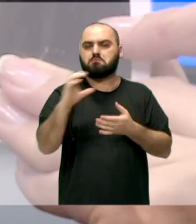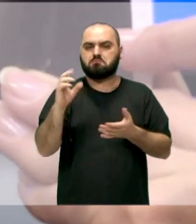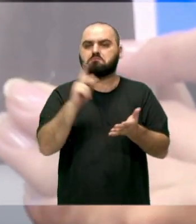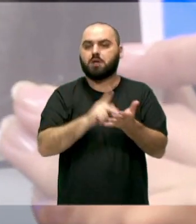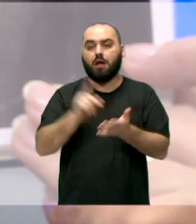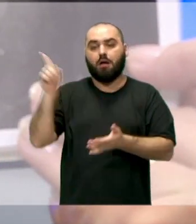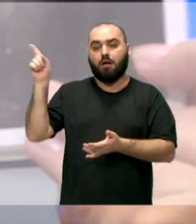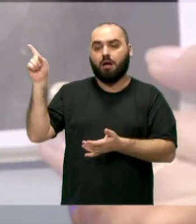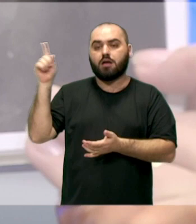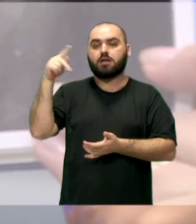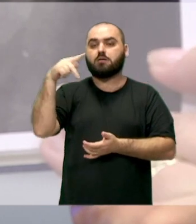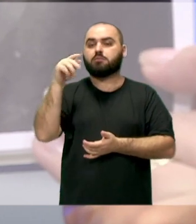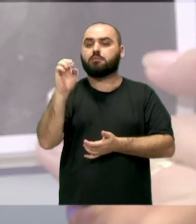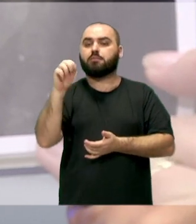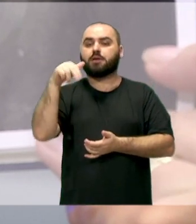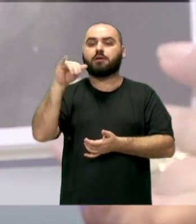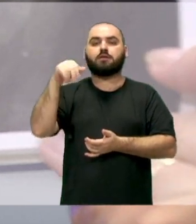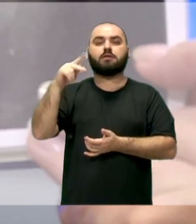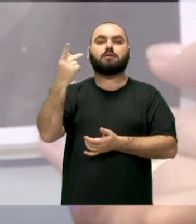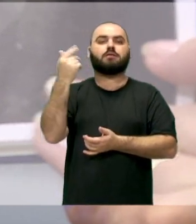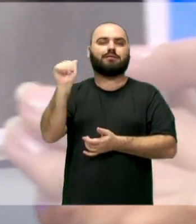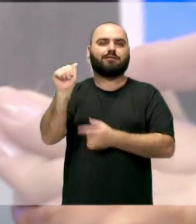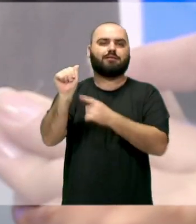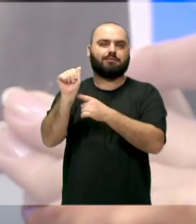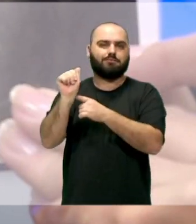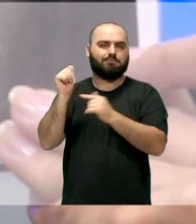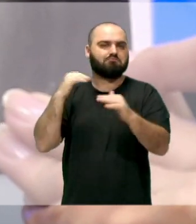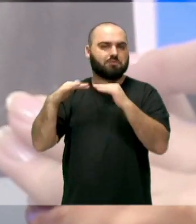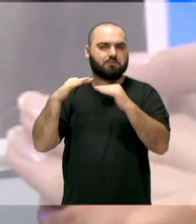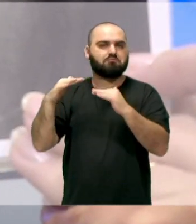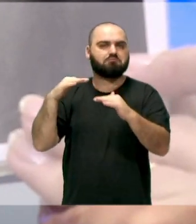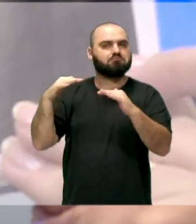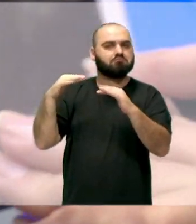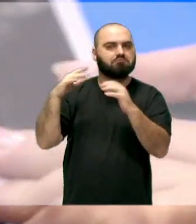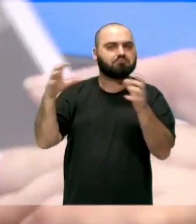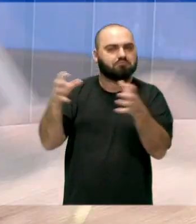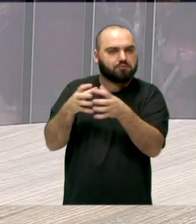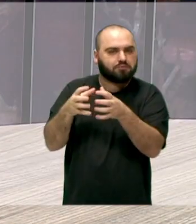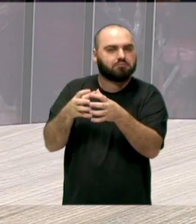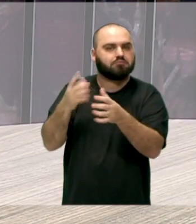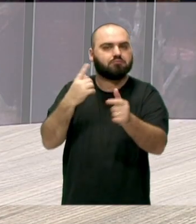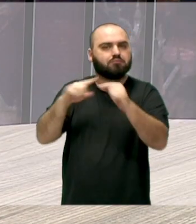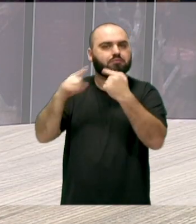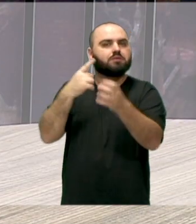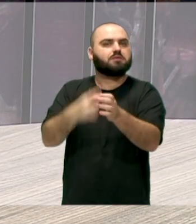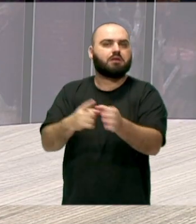eu falo um pouquinho desse movimento das bandas aqui, né, na nossa cidade e região.